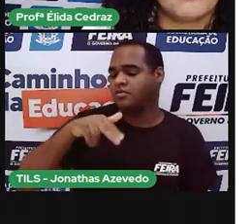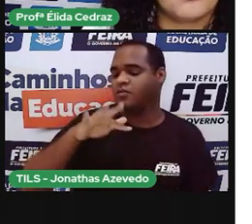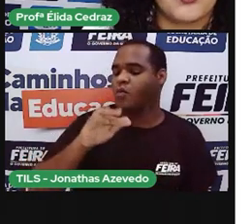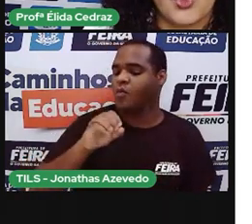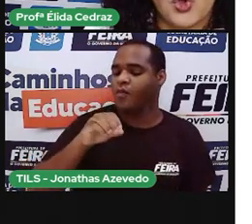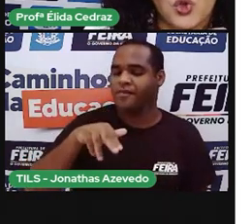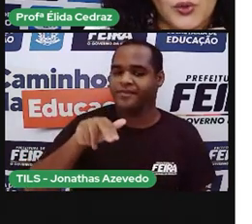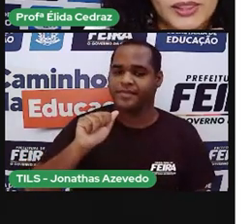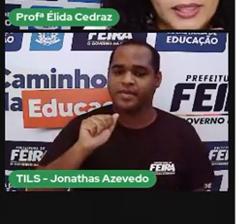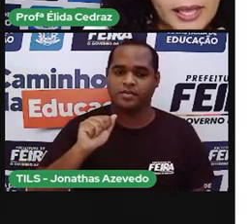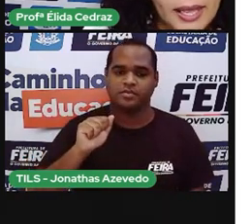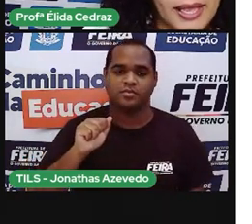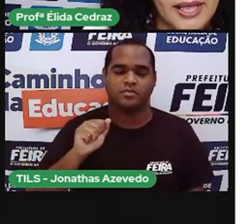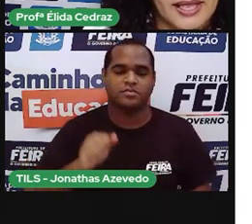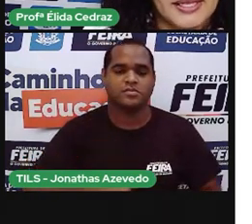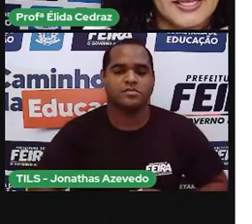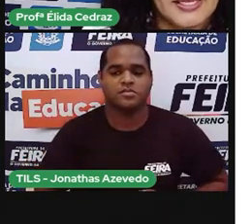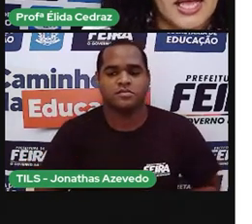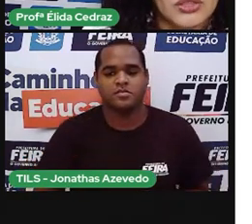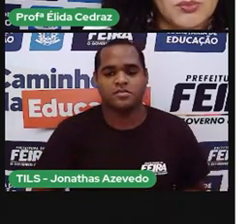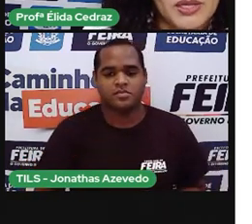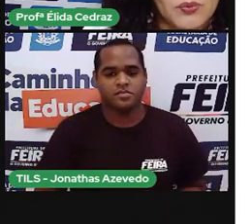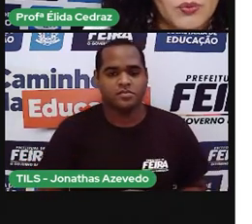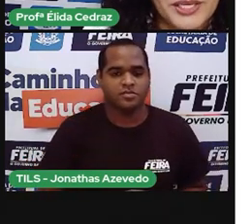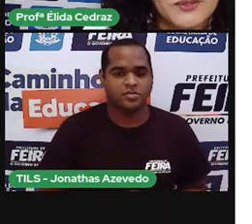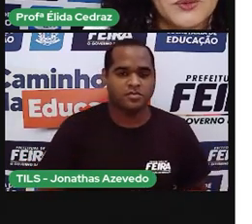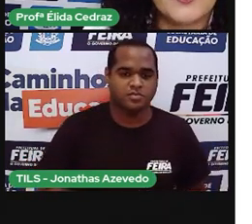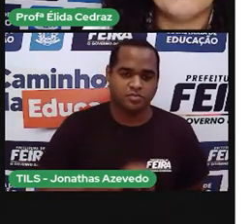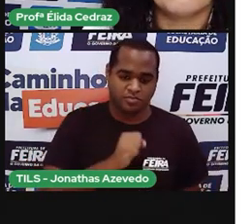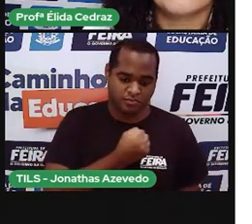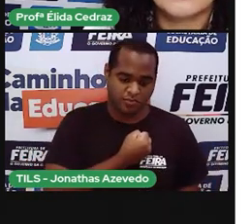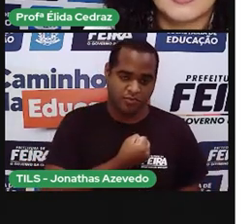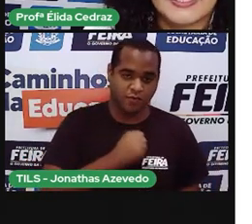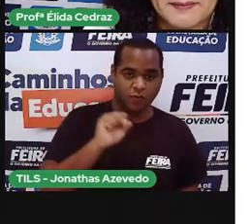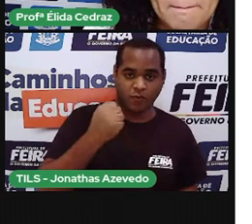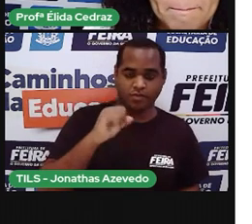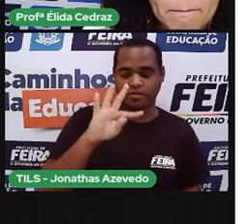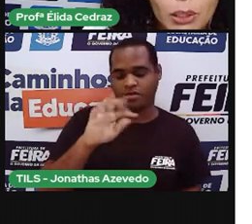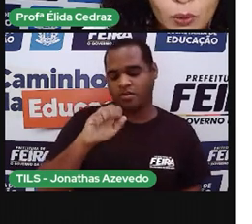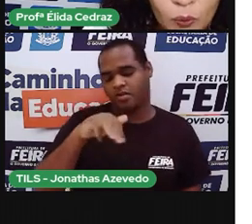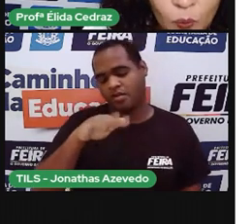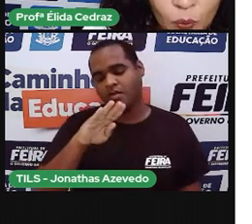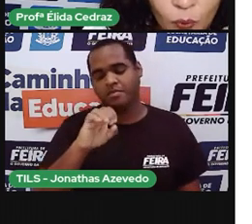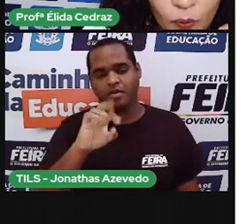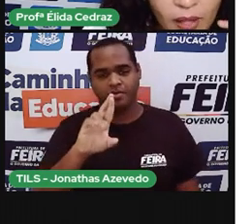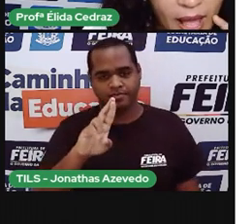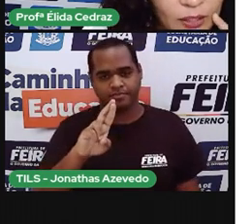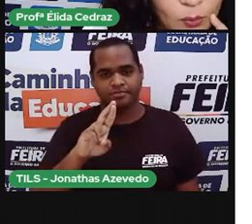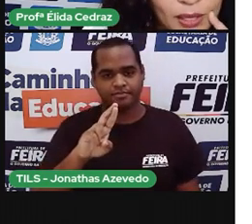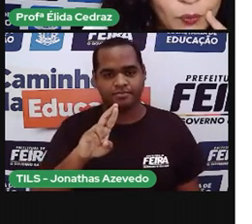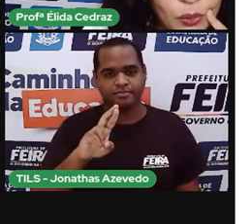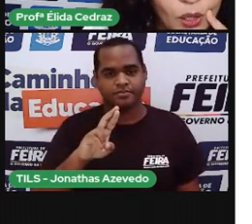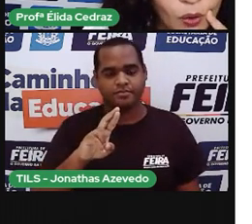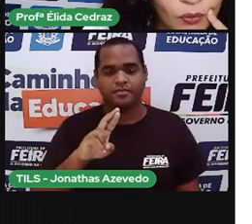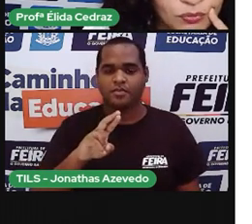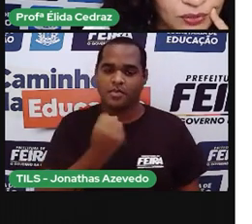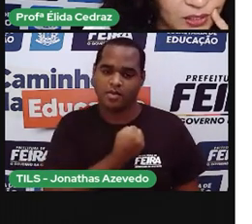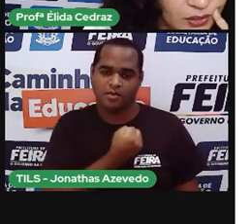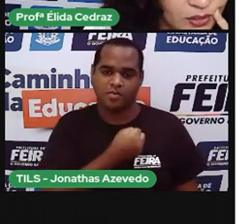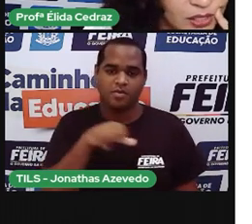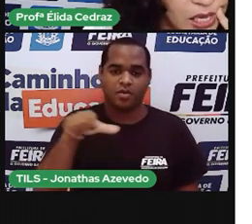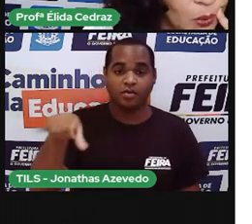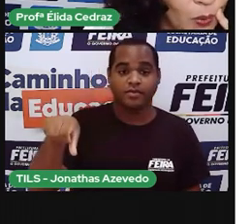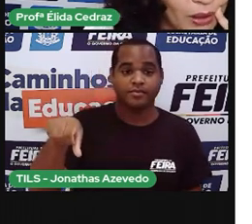são prona número 8 tambol a número